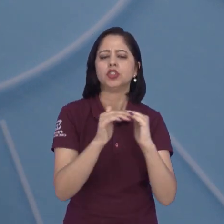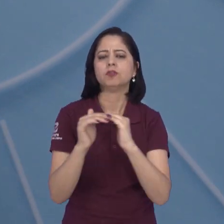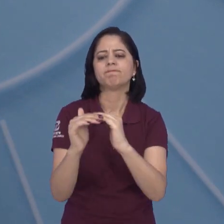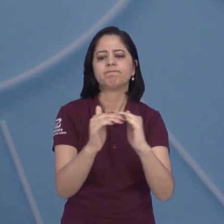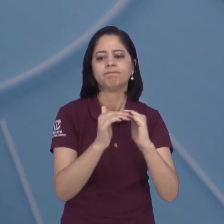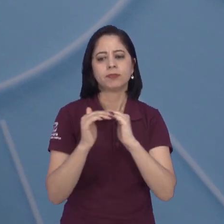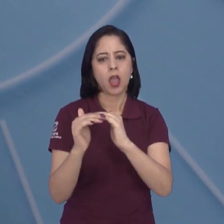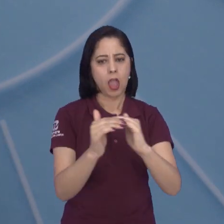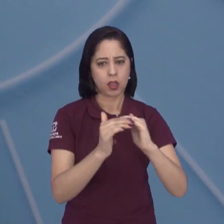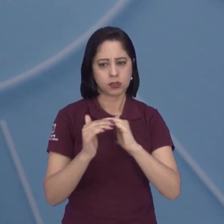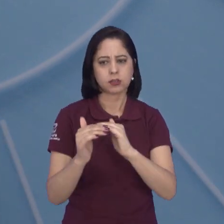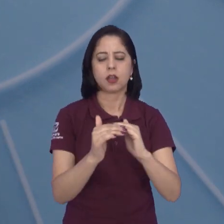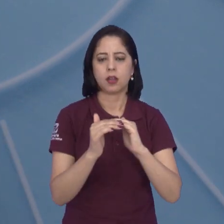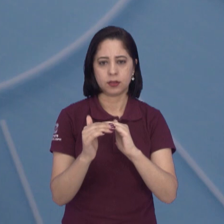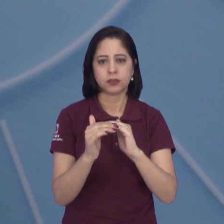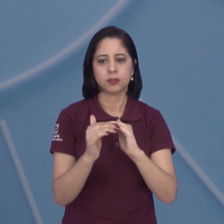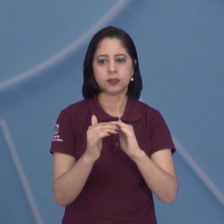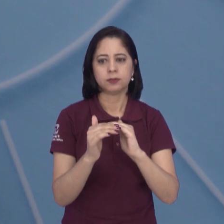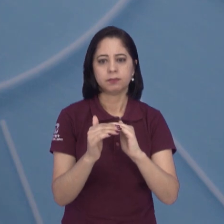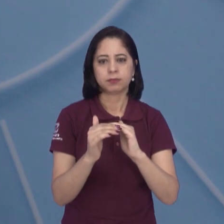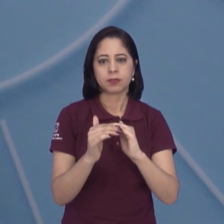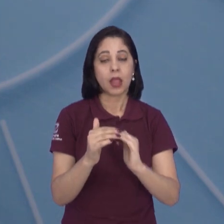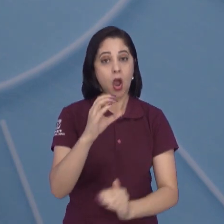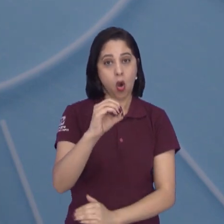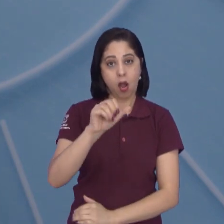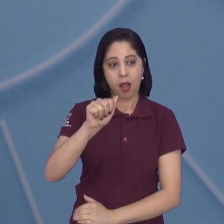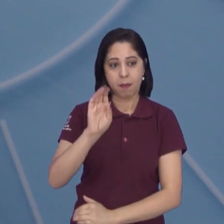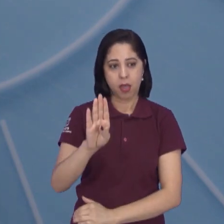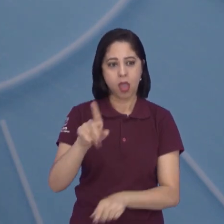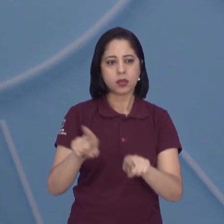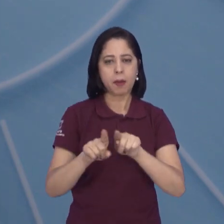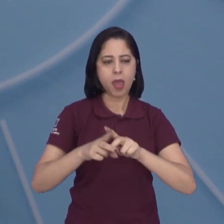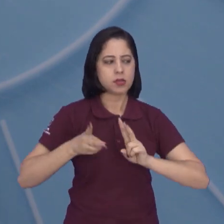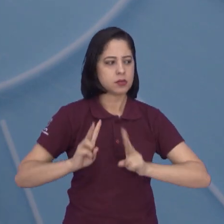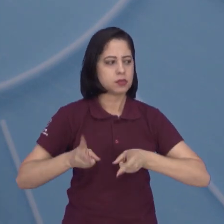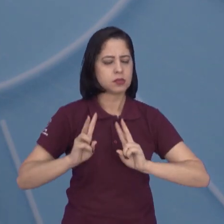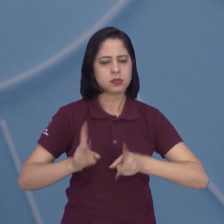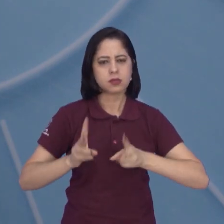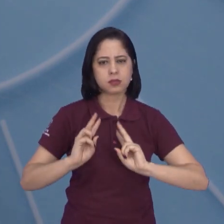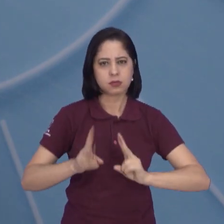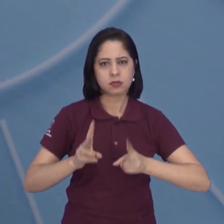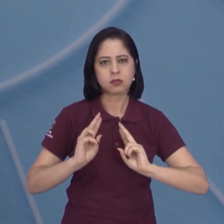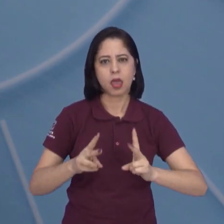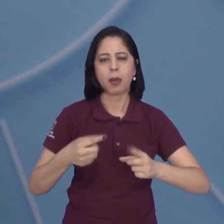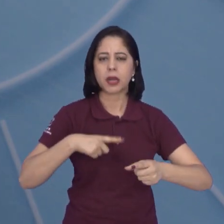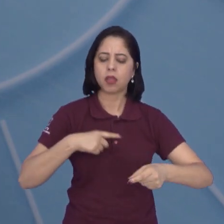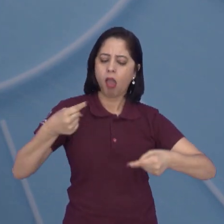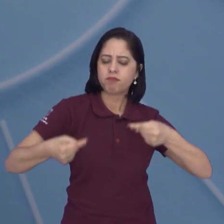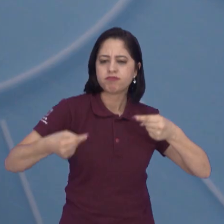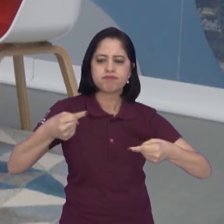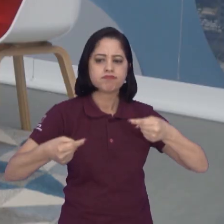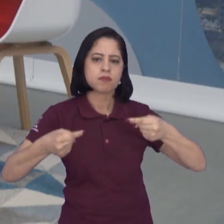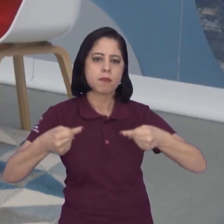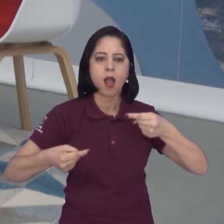né, frente à nossa realidade. A OAB também vira e mexe em diversas frentes, promove debates, né,